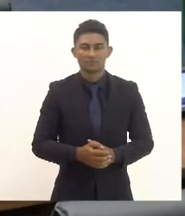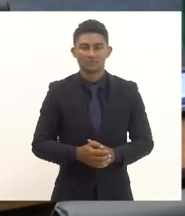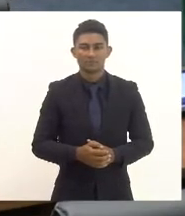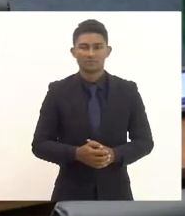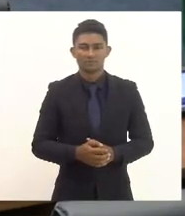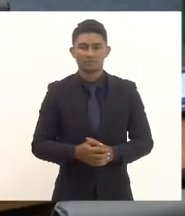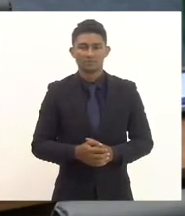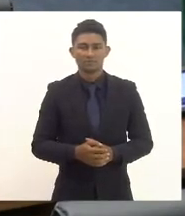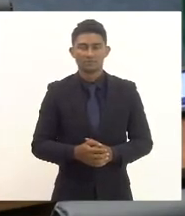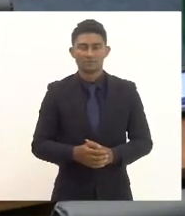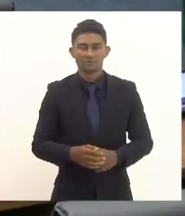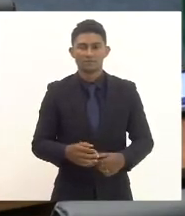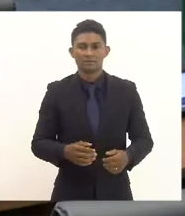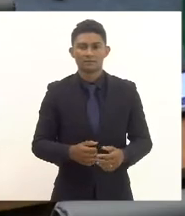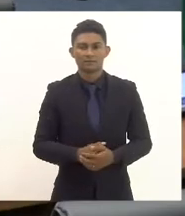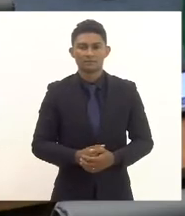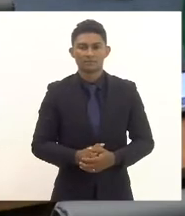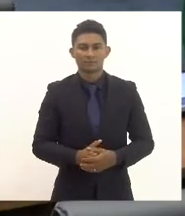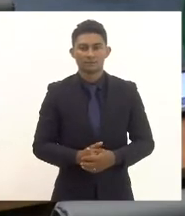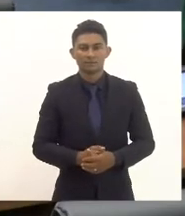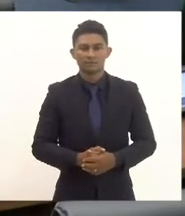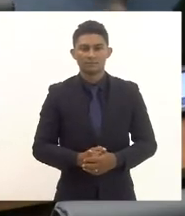o viajando